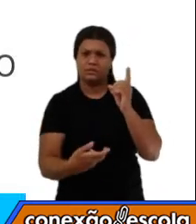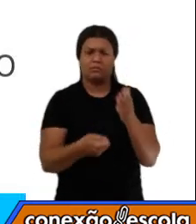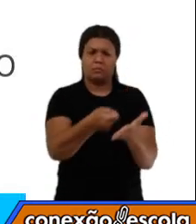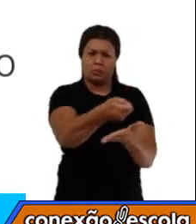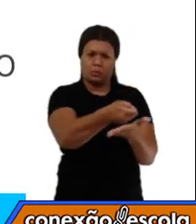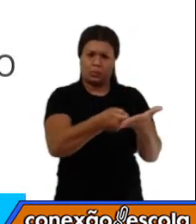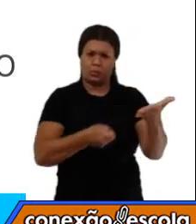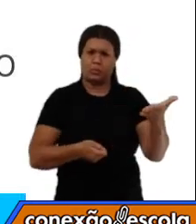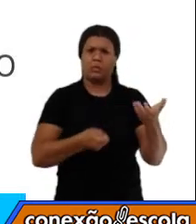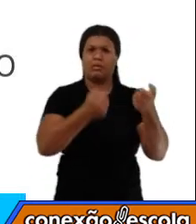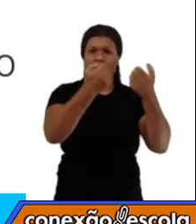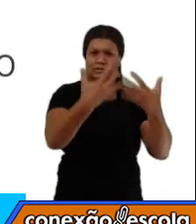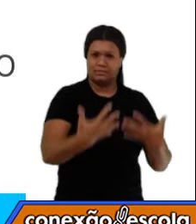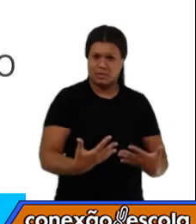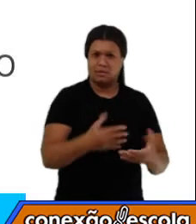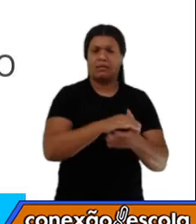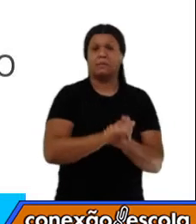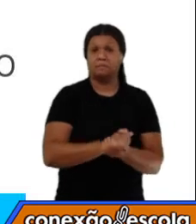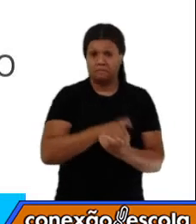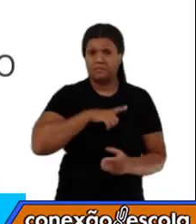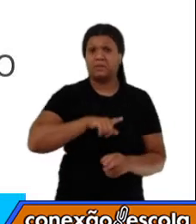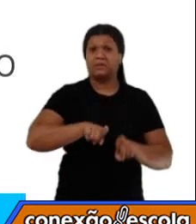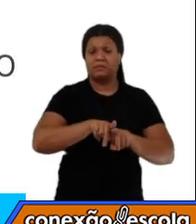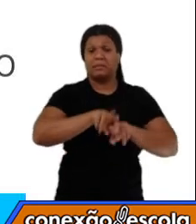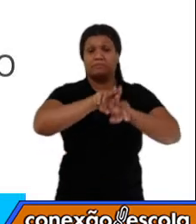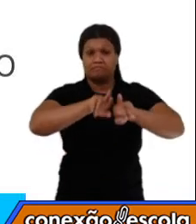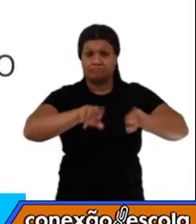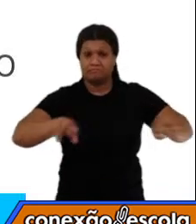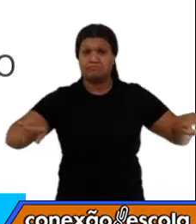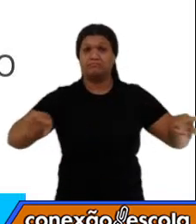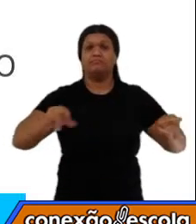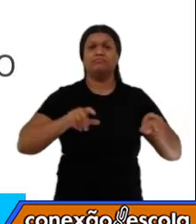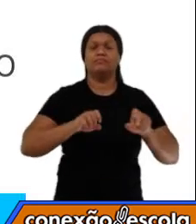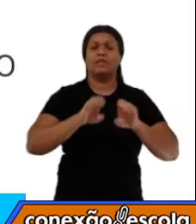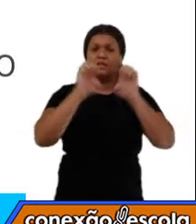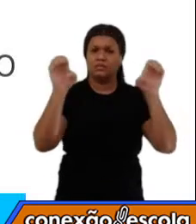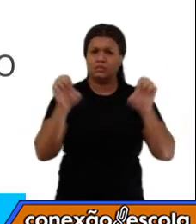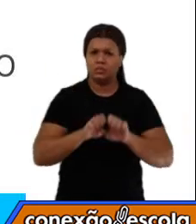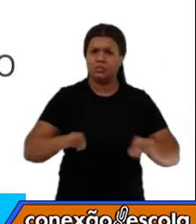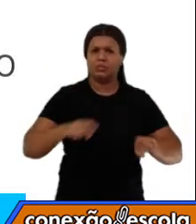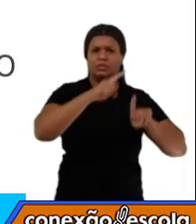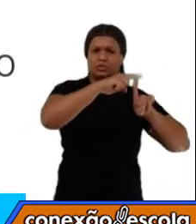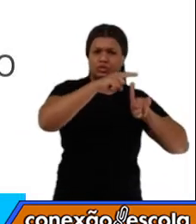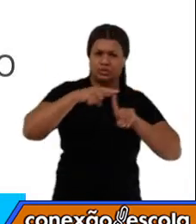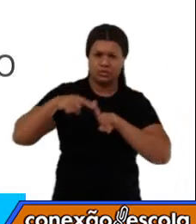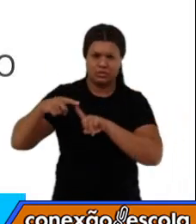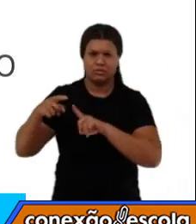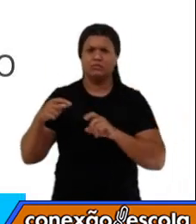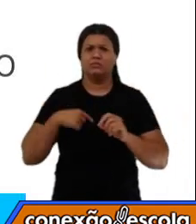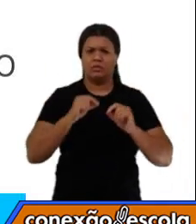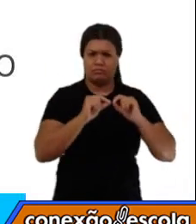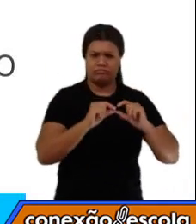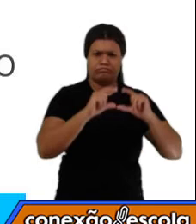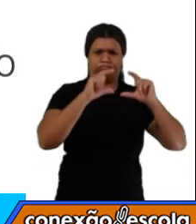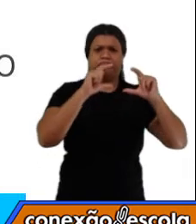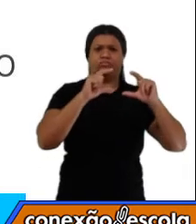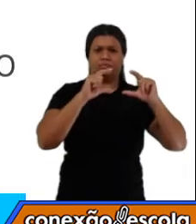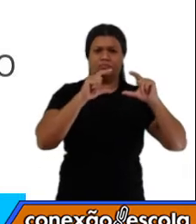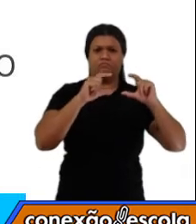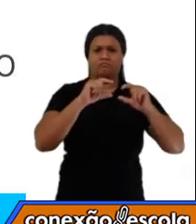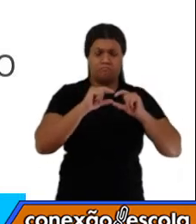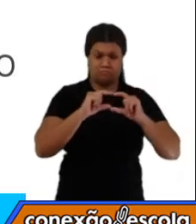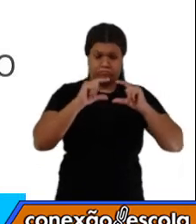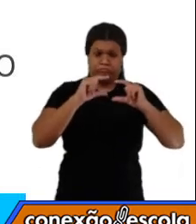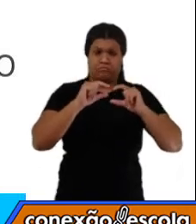elas. Temos também variadas estruturas tipológicas e tipográficas, temos muita caixa alta, muito